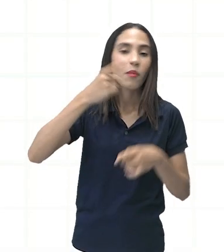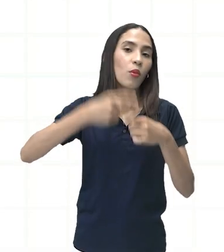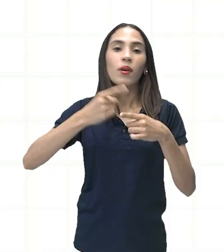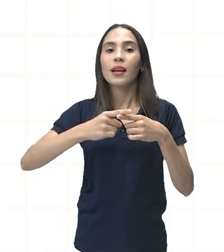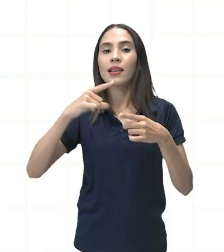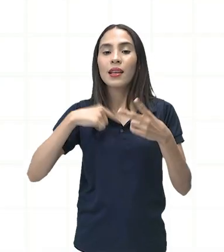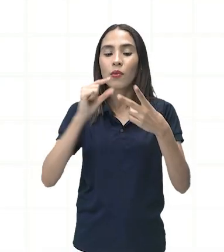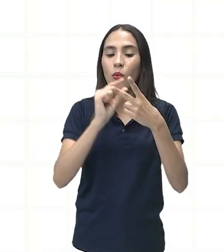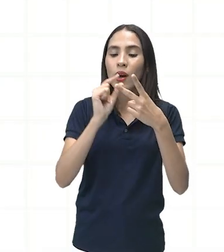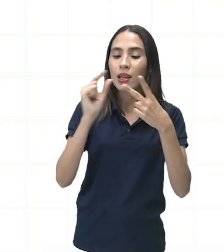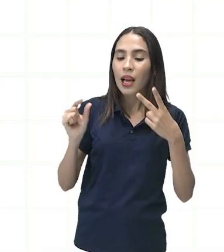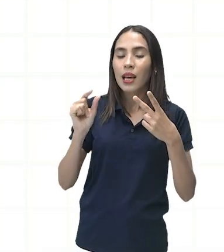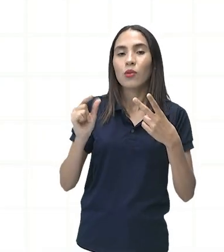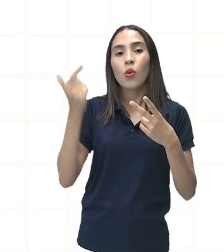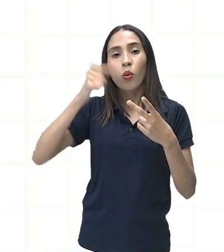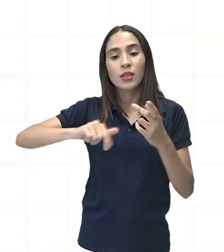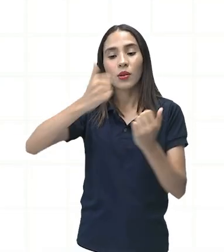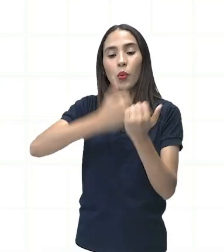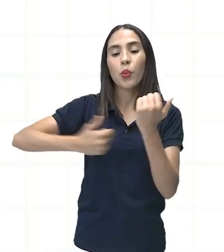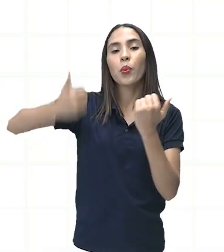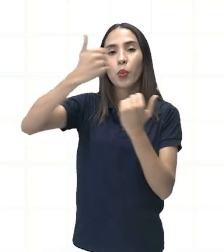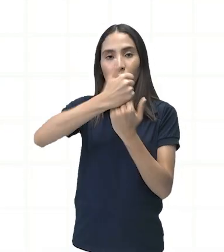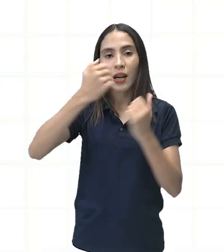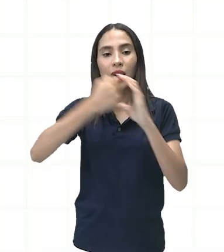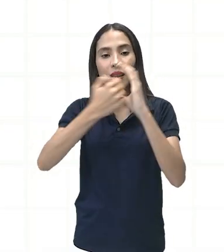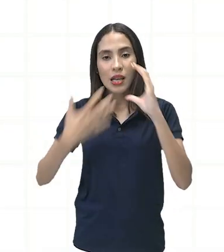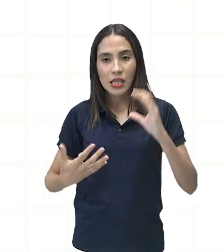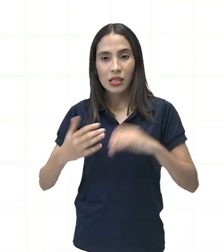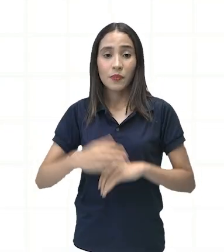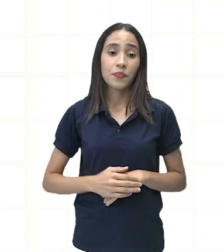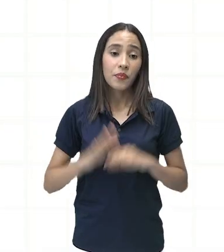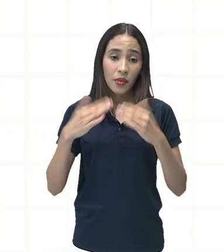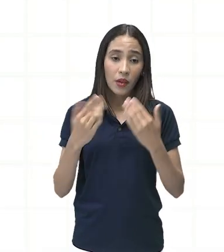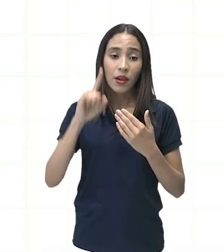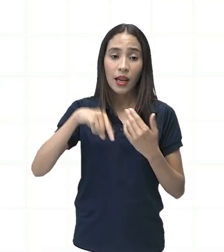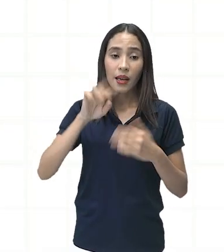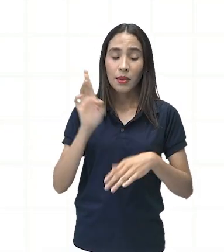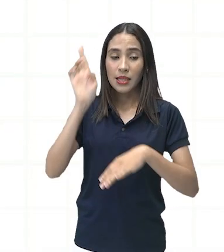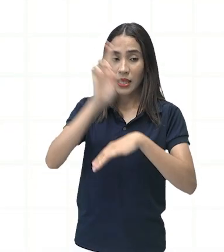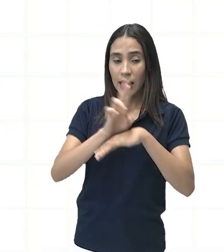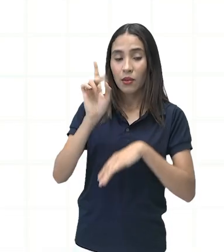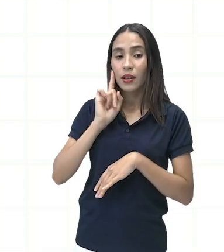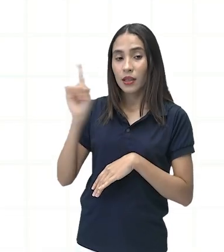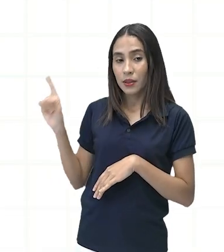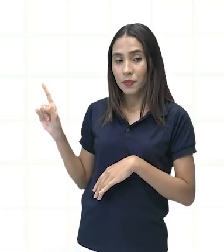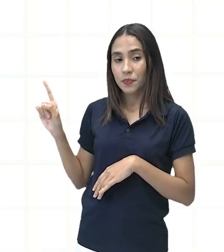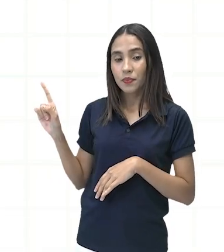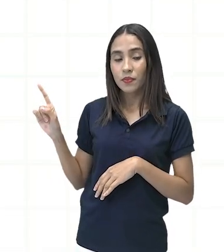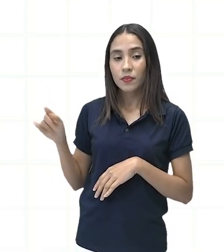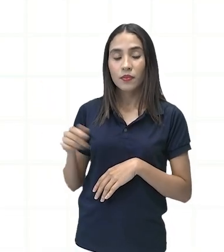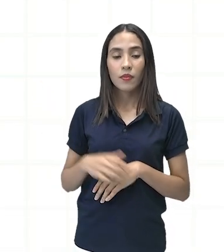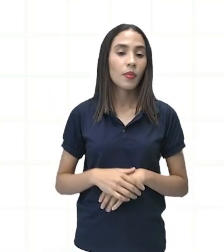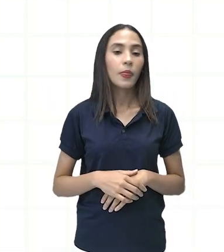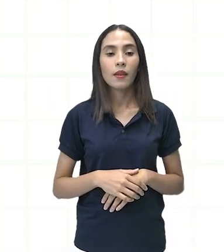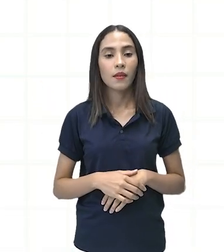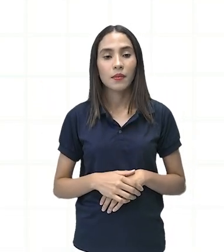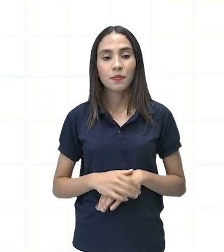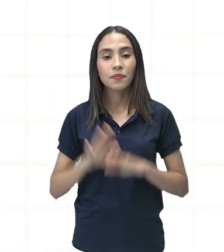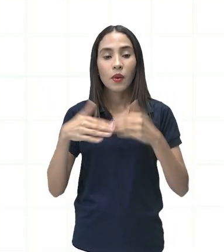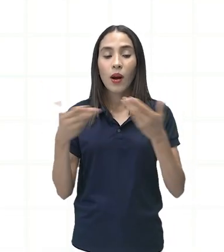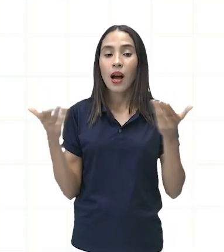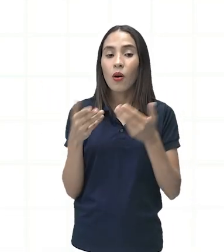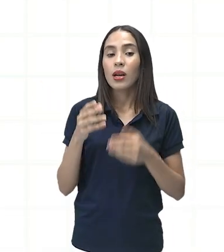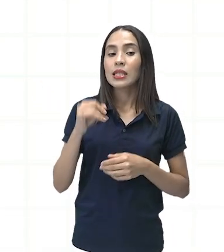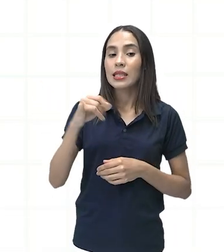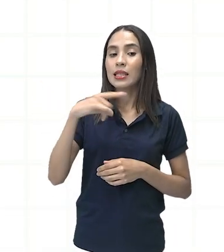está expresso porque ele tem um alelo que tem que se sobrepõe àquela característica. Então, ele é representado dessa